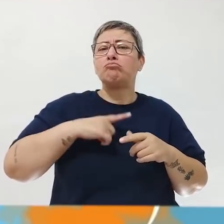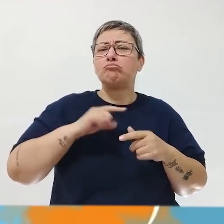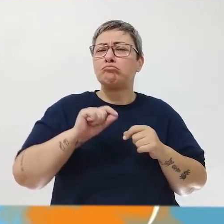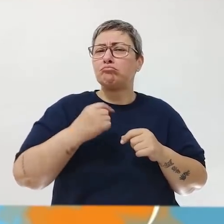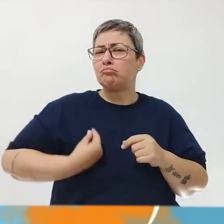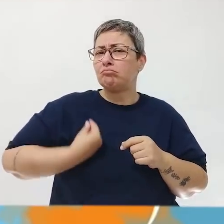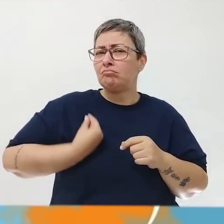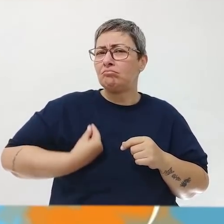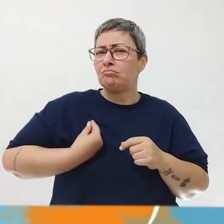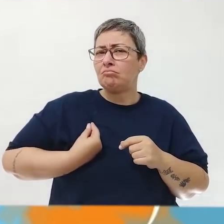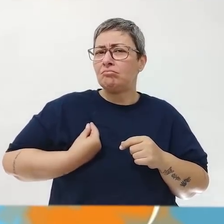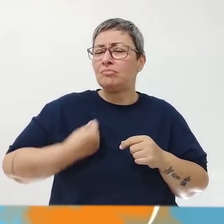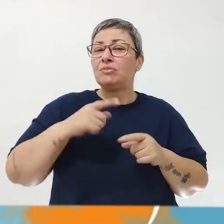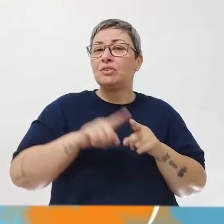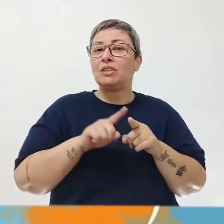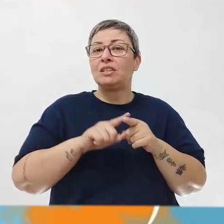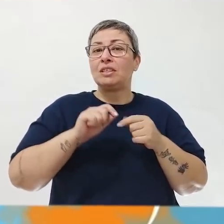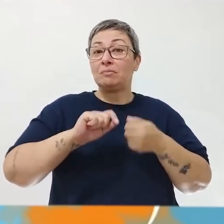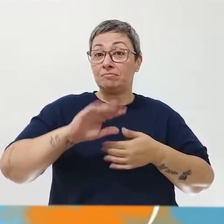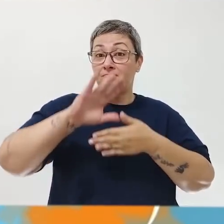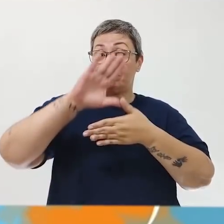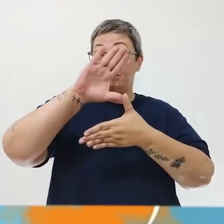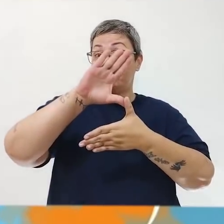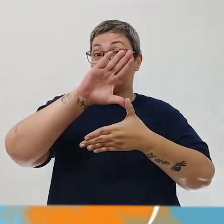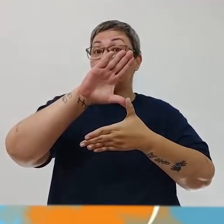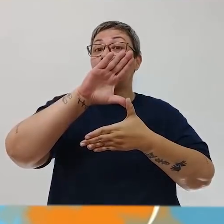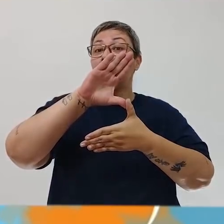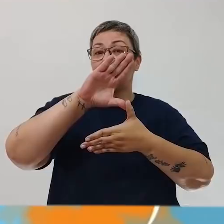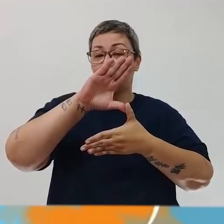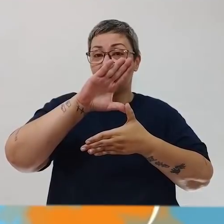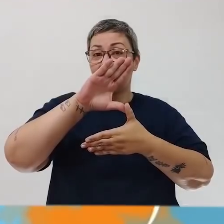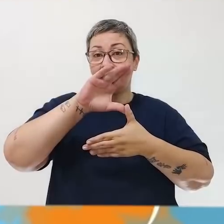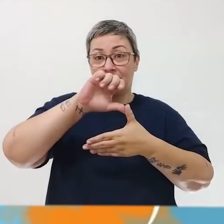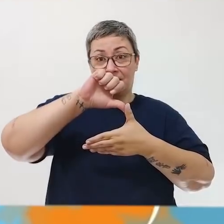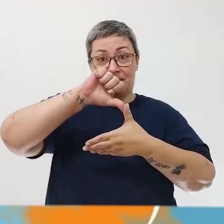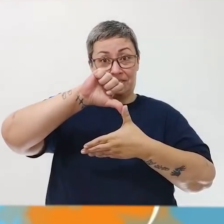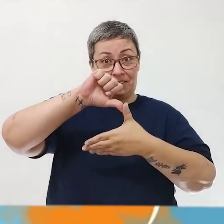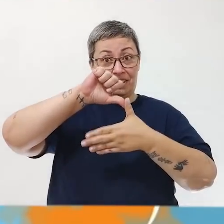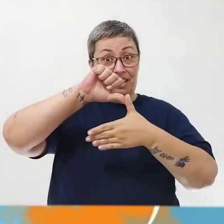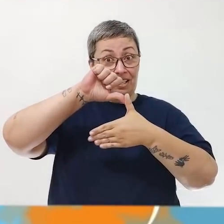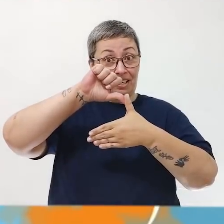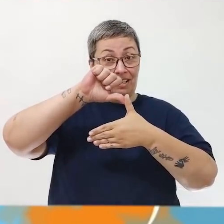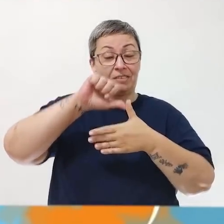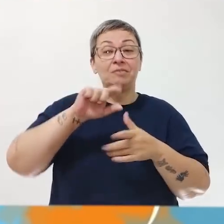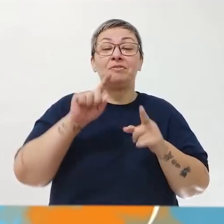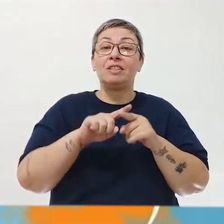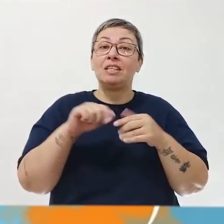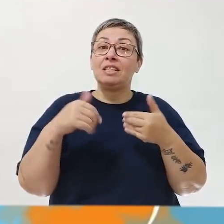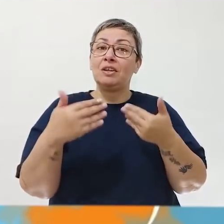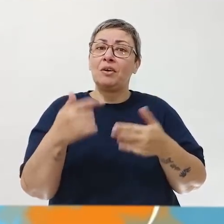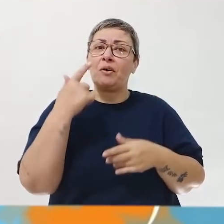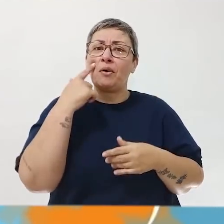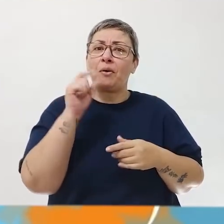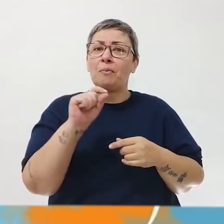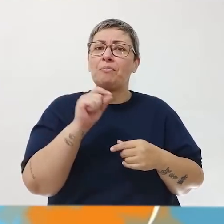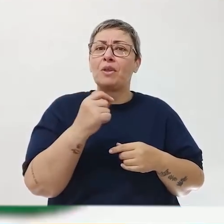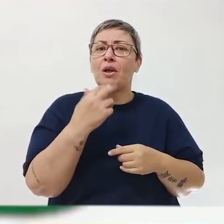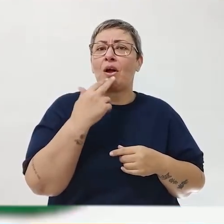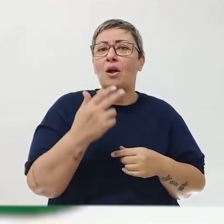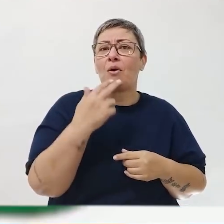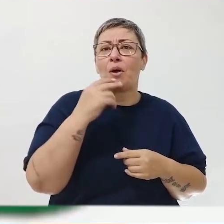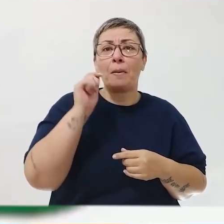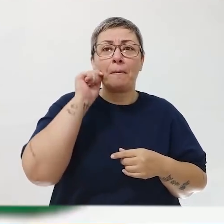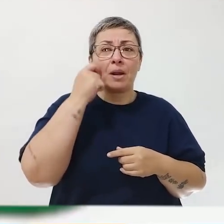vivemos? Vivemos no continente americano, na América do Sul. Então vamos lá. A cor